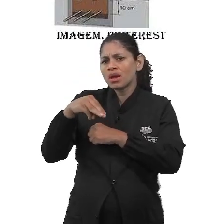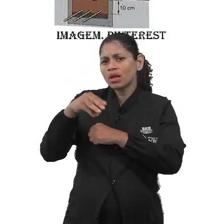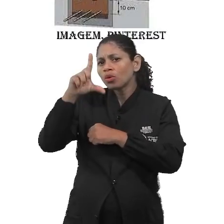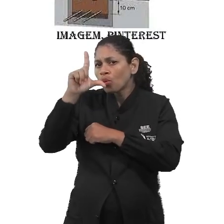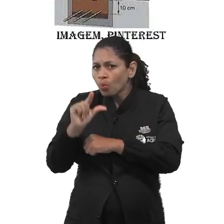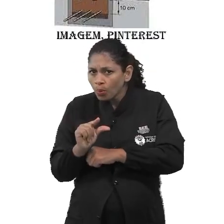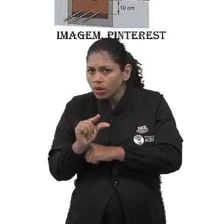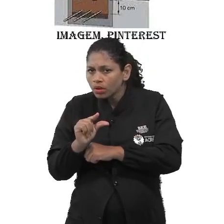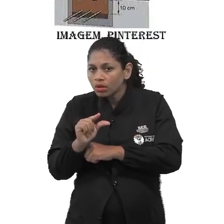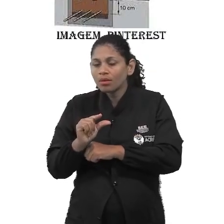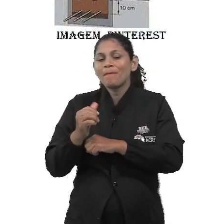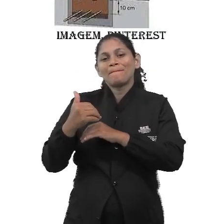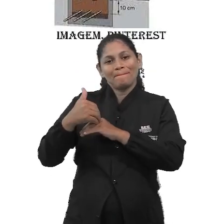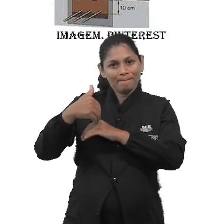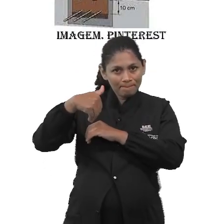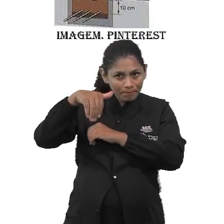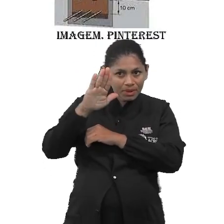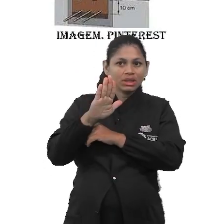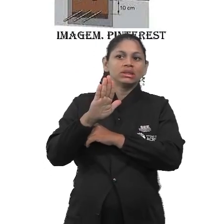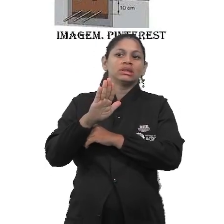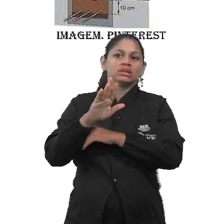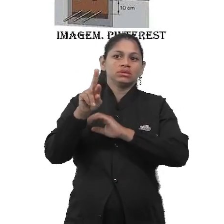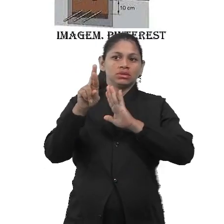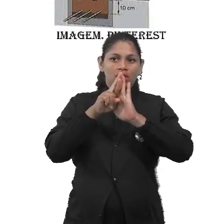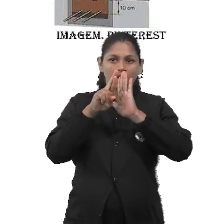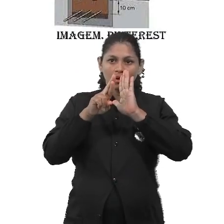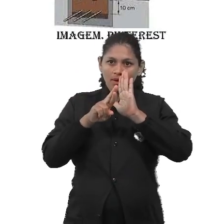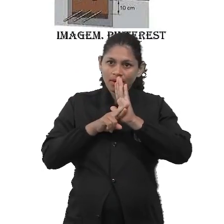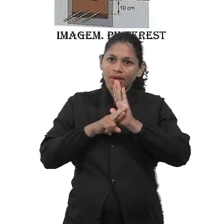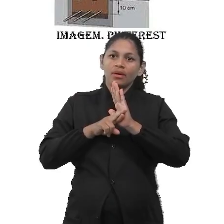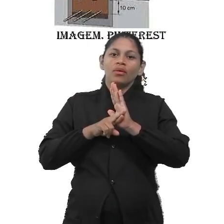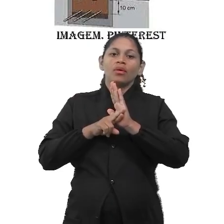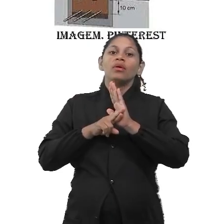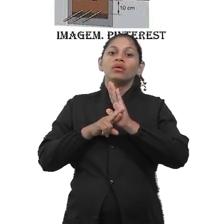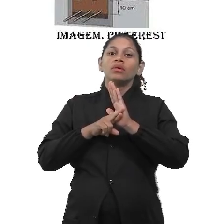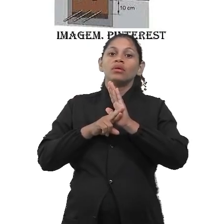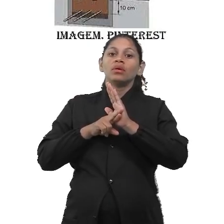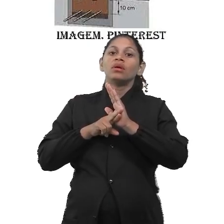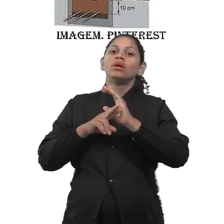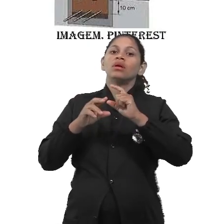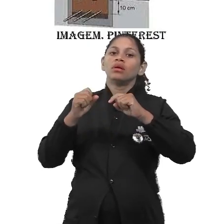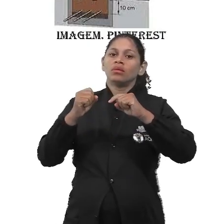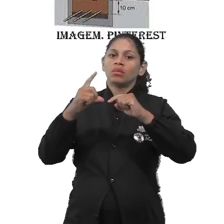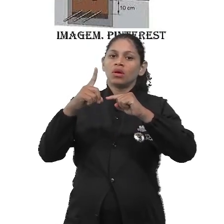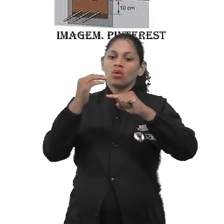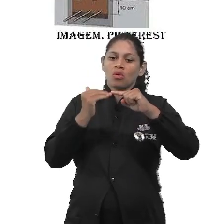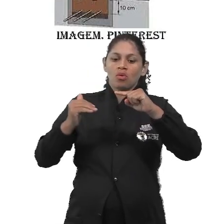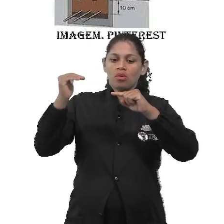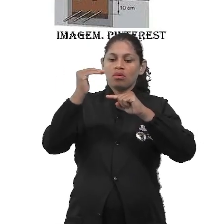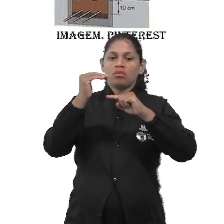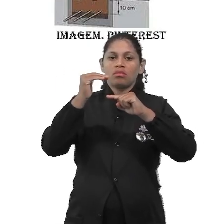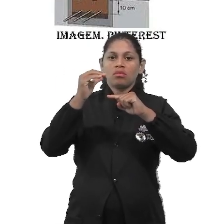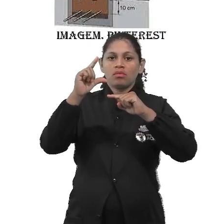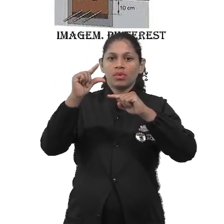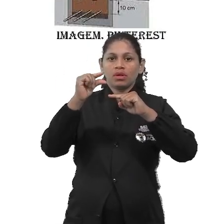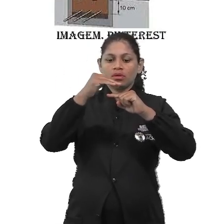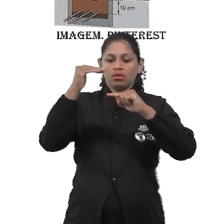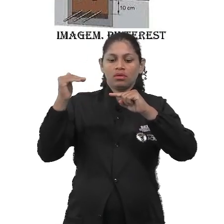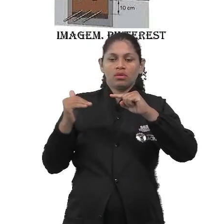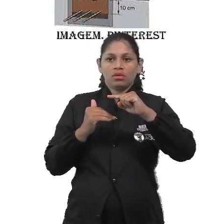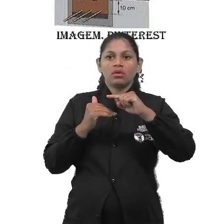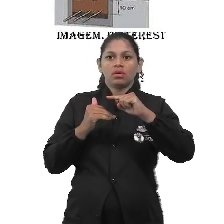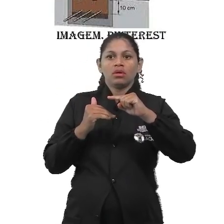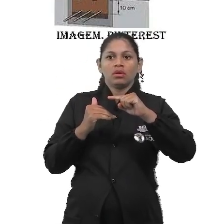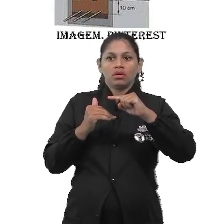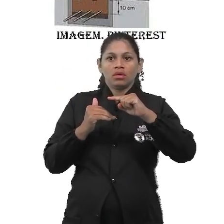bom? Olha a regrinha do mais aparecendo de novo. Ou seja, o maior vai para cima e o menor vem para baixo, tá